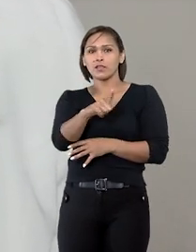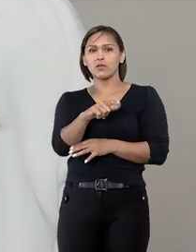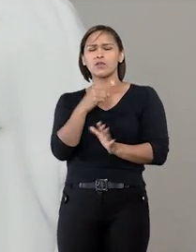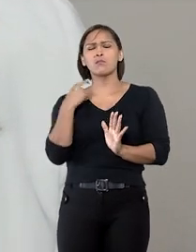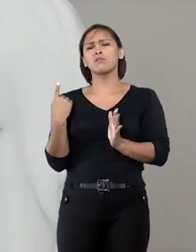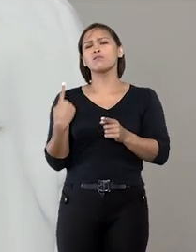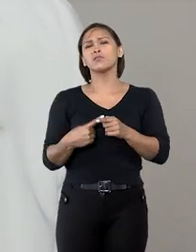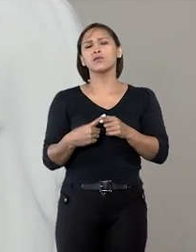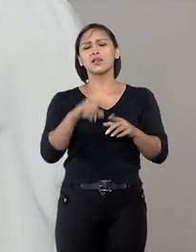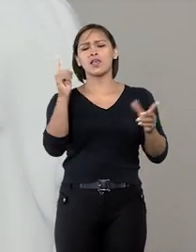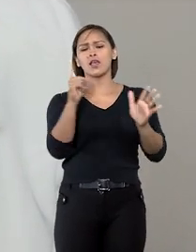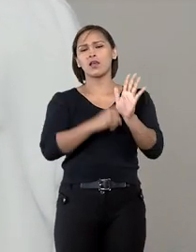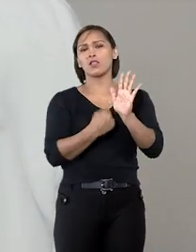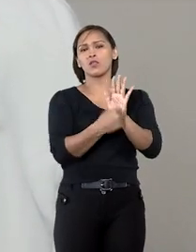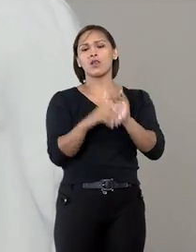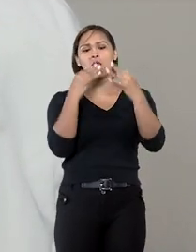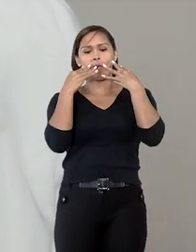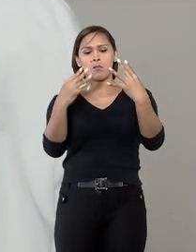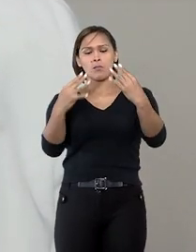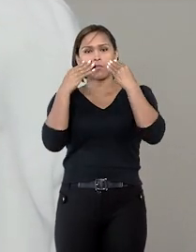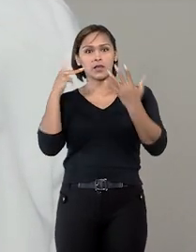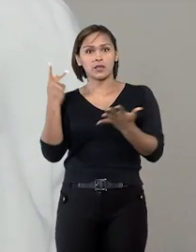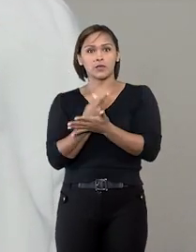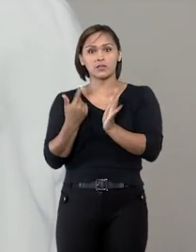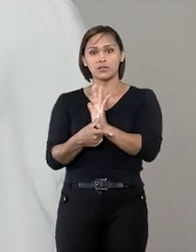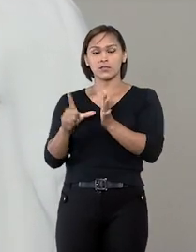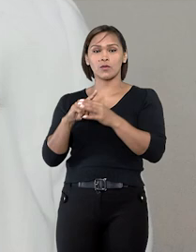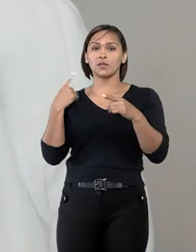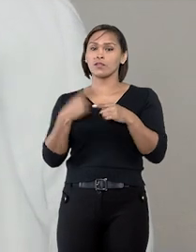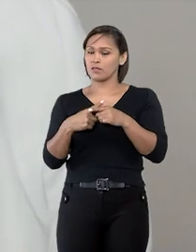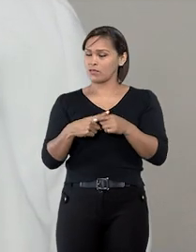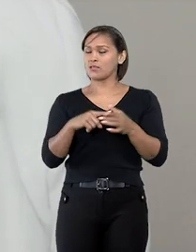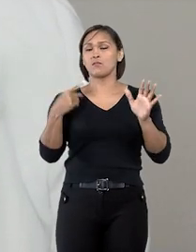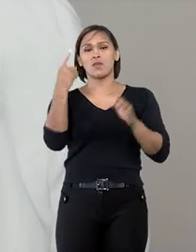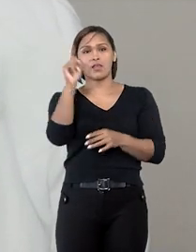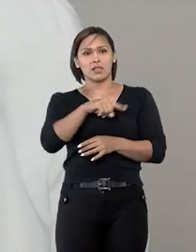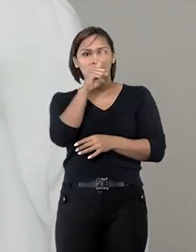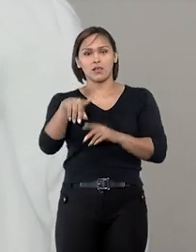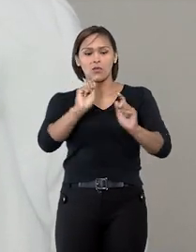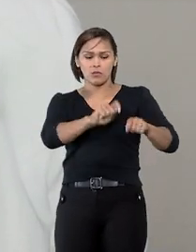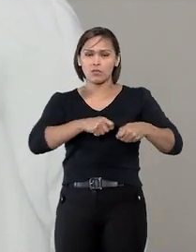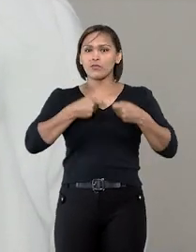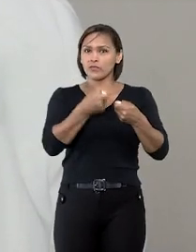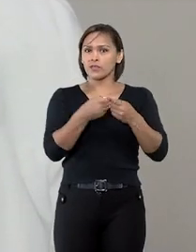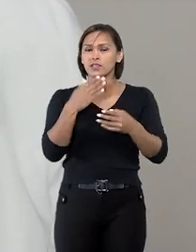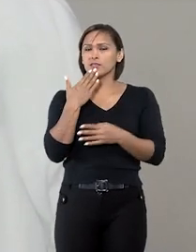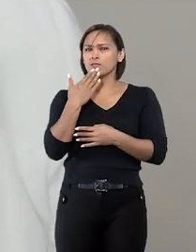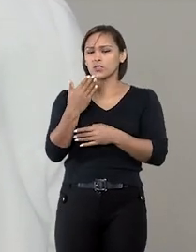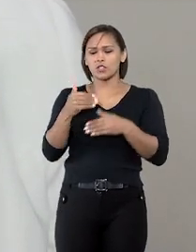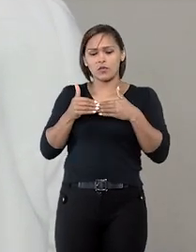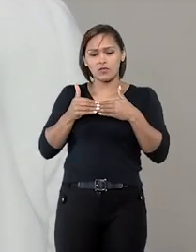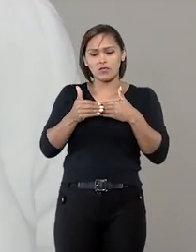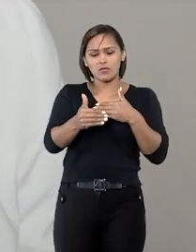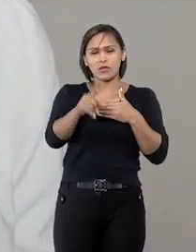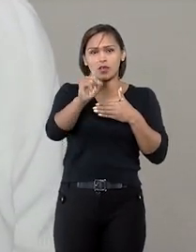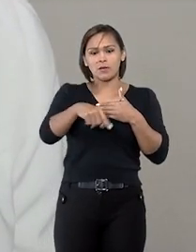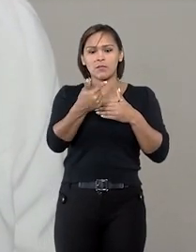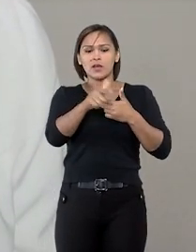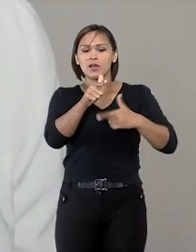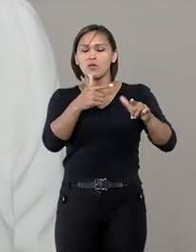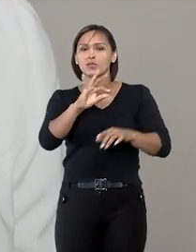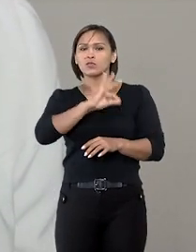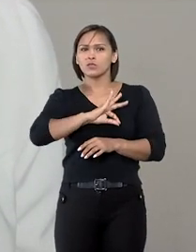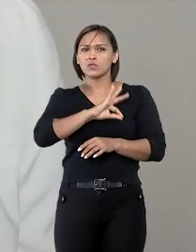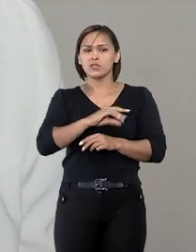haveria motivos para anular o julgamento popular anterior. Ele também negou recursos das defesas que pediam a extensão para